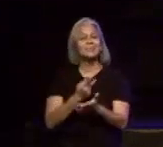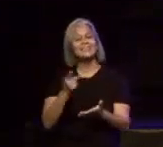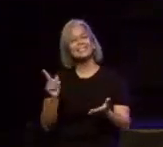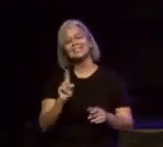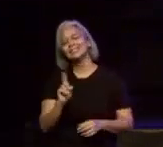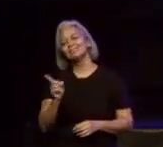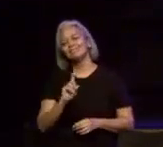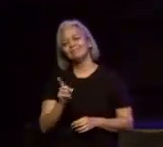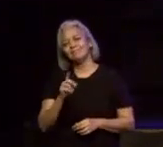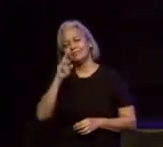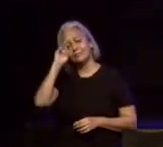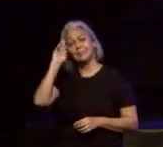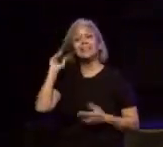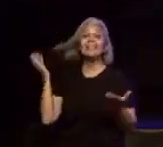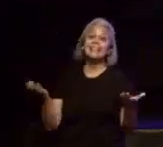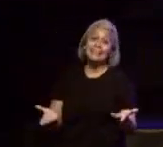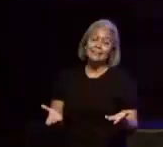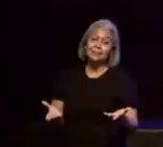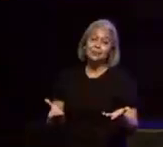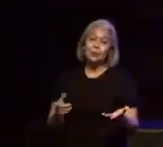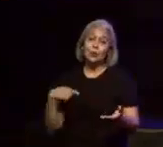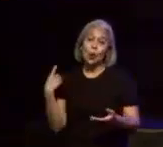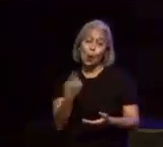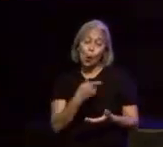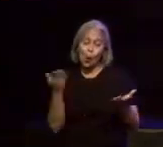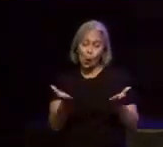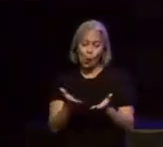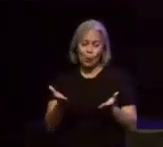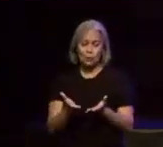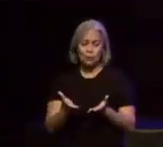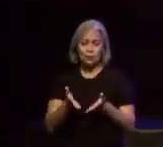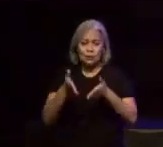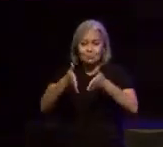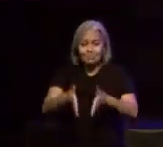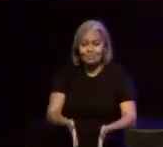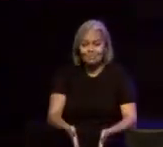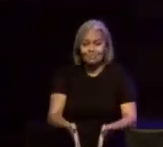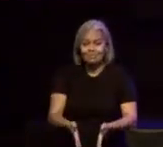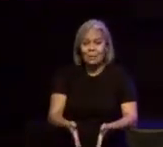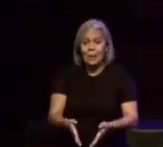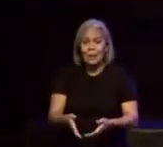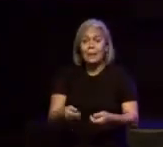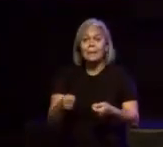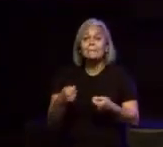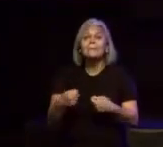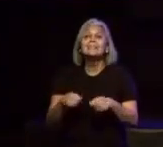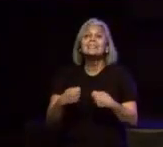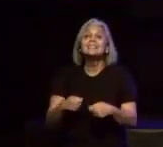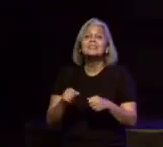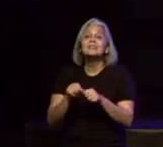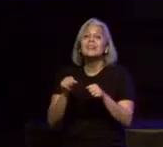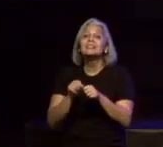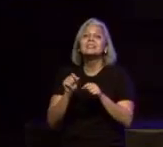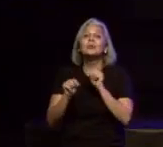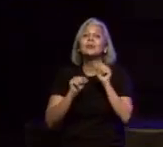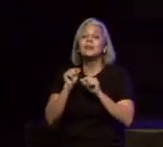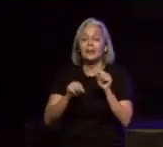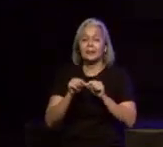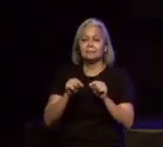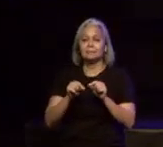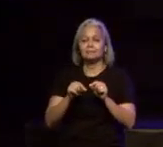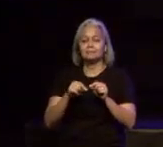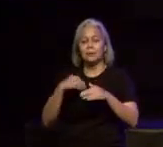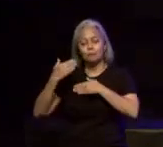atitude. E por que nós estamos onde nós estamos? E o que poderia e deveria ser feito em relação a isso? E ao longo do